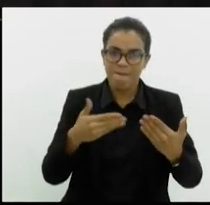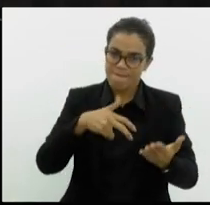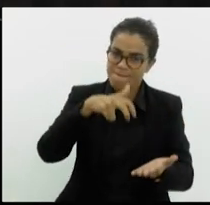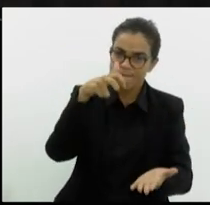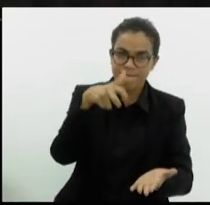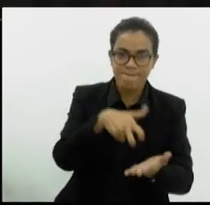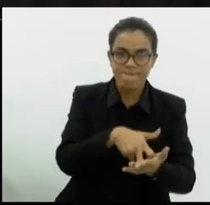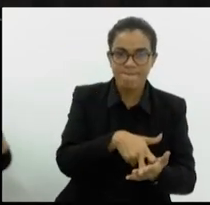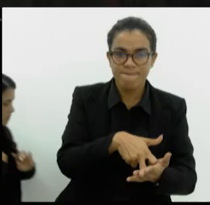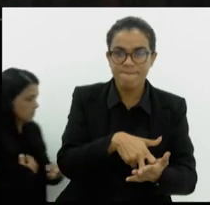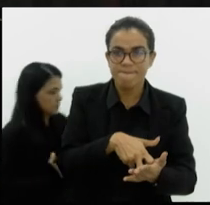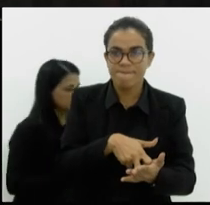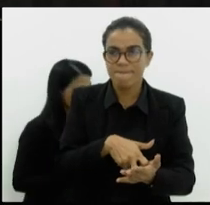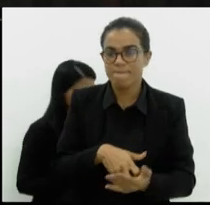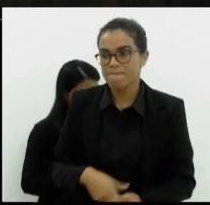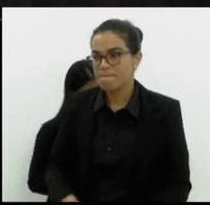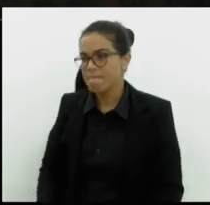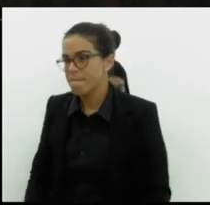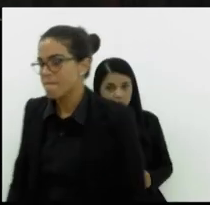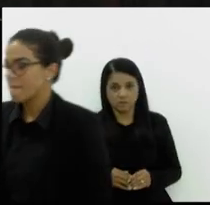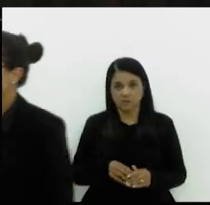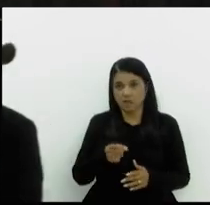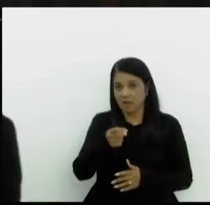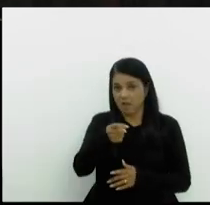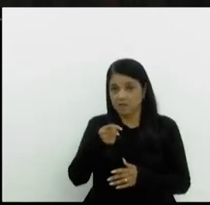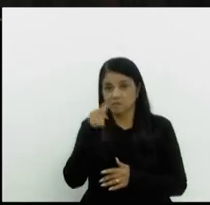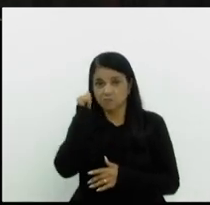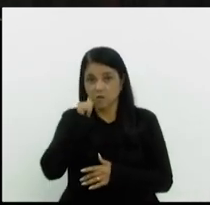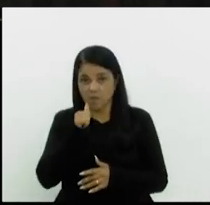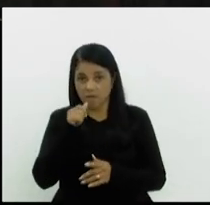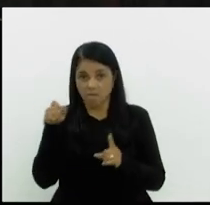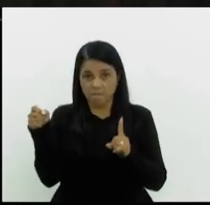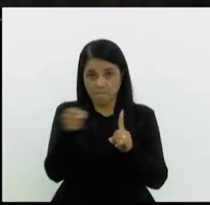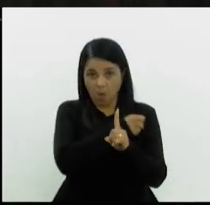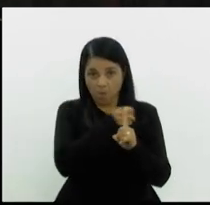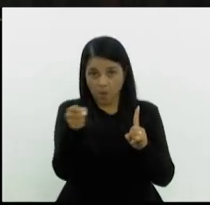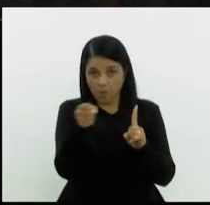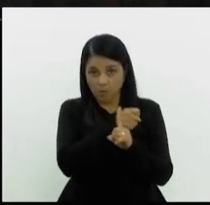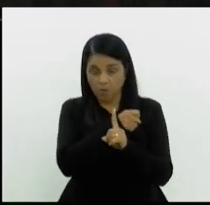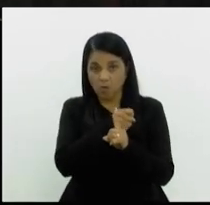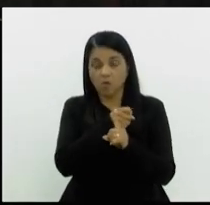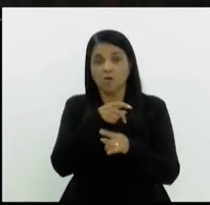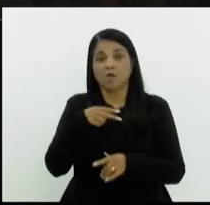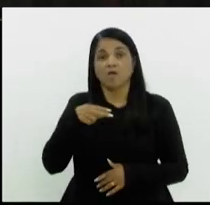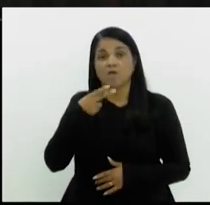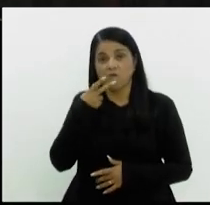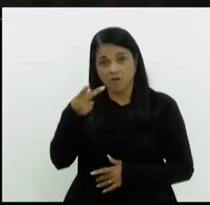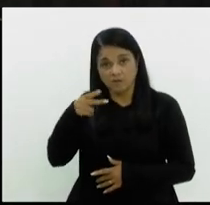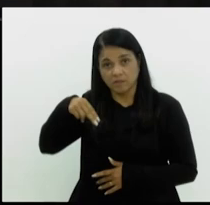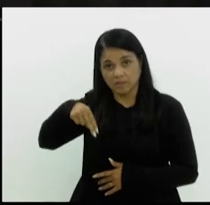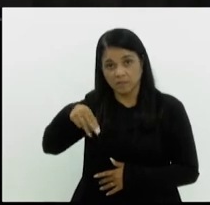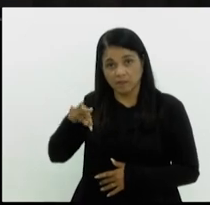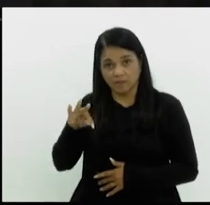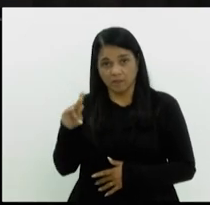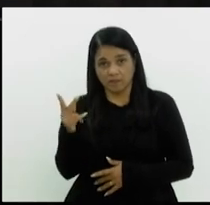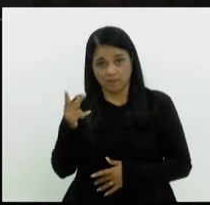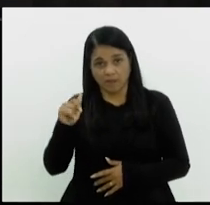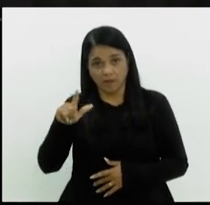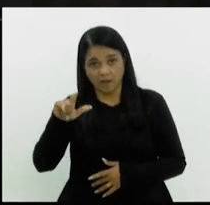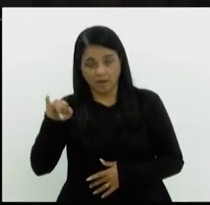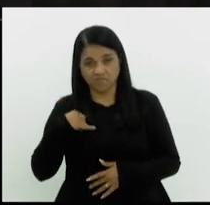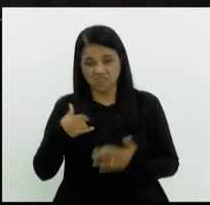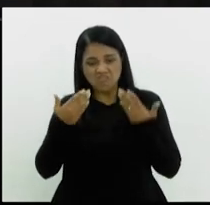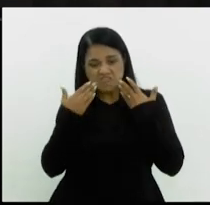Condenando a ex-mulher, a agredida, dizendo que a Natália estava se exibindo muito.